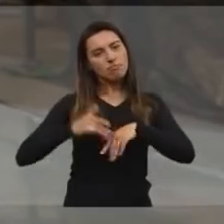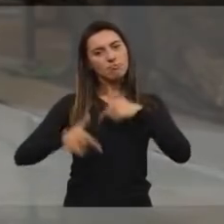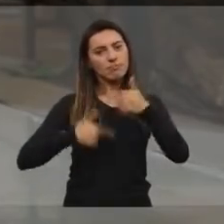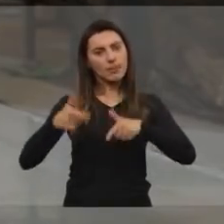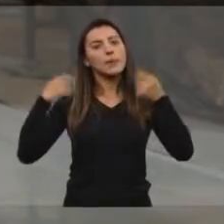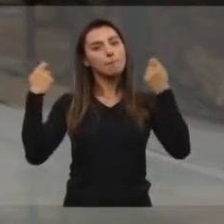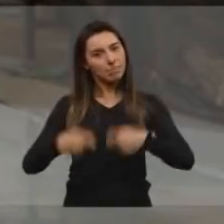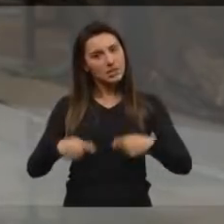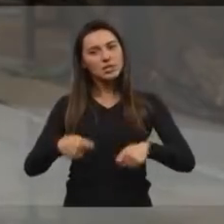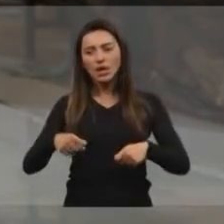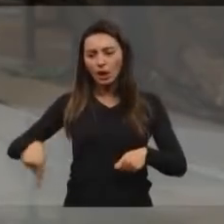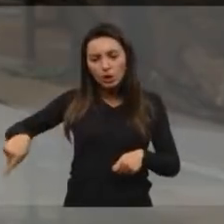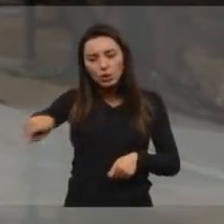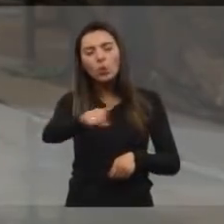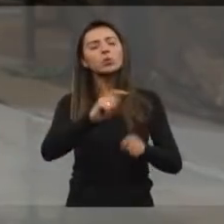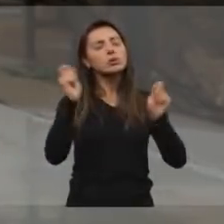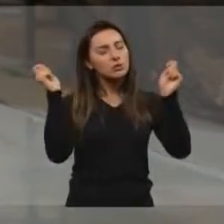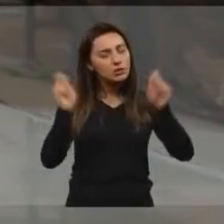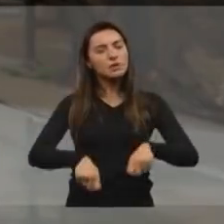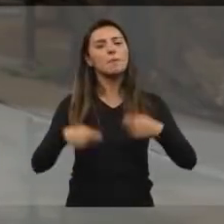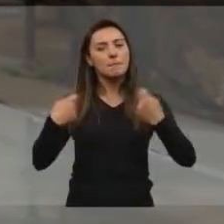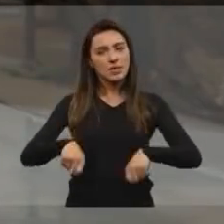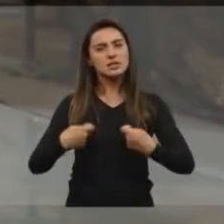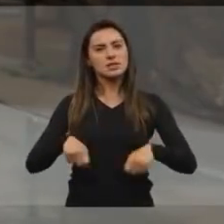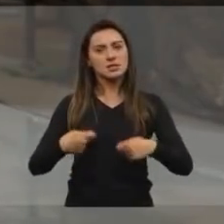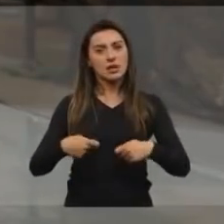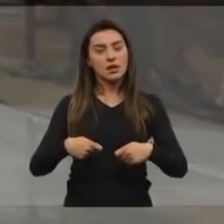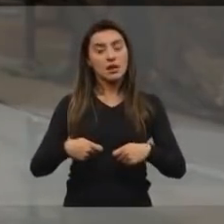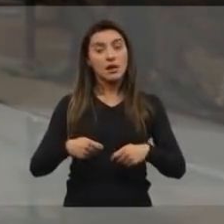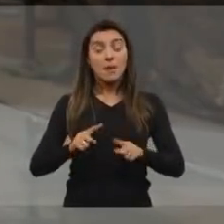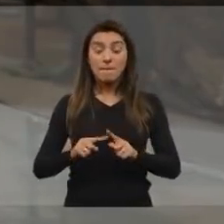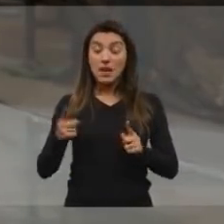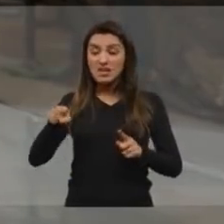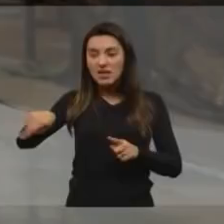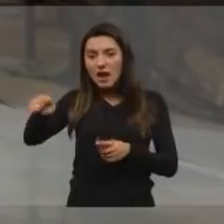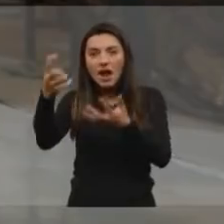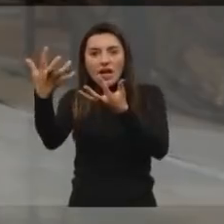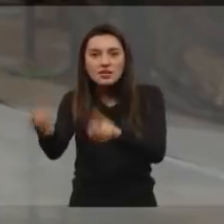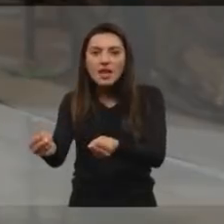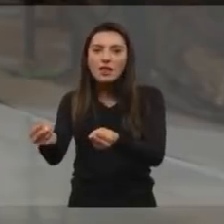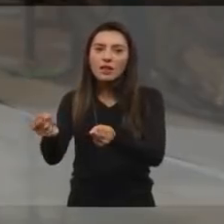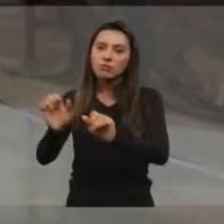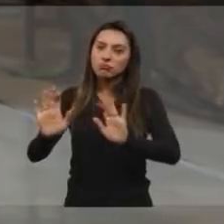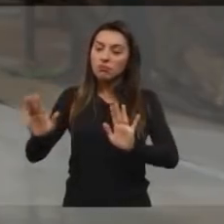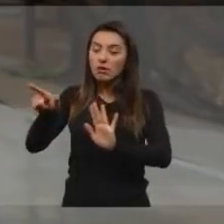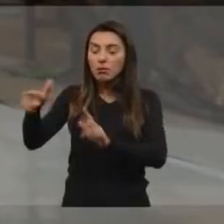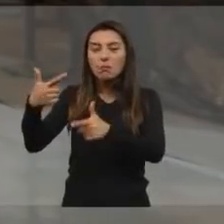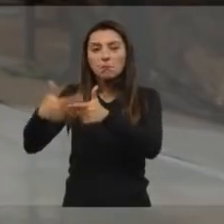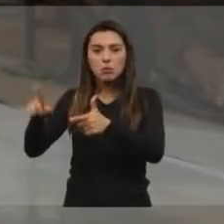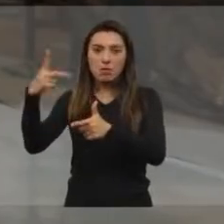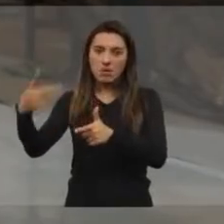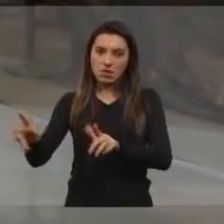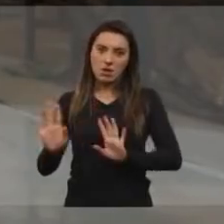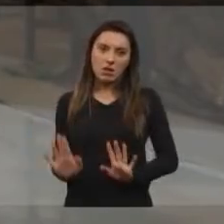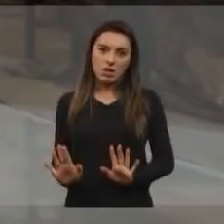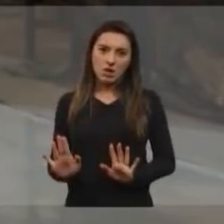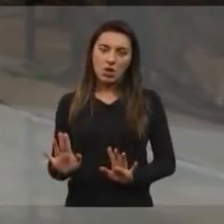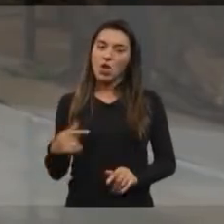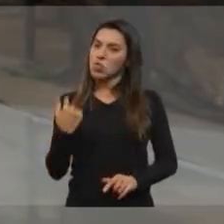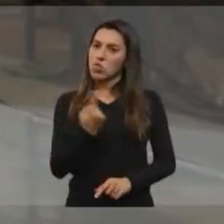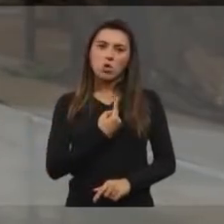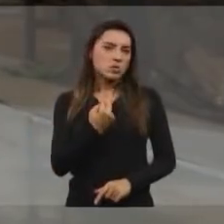todos são merecedores o e aquilo que parece uma displicência uma